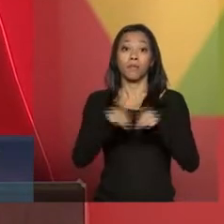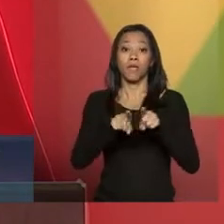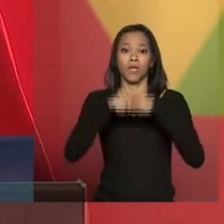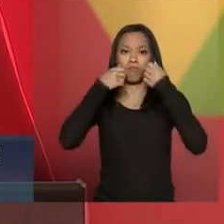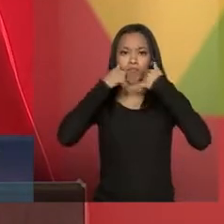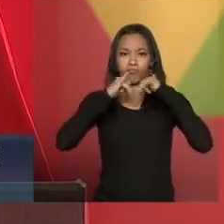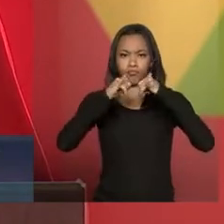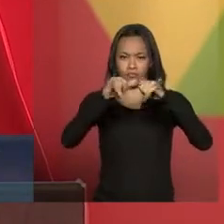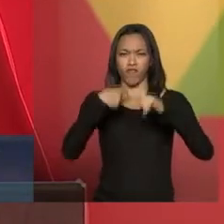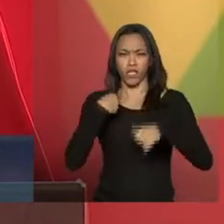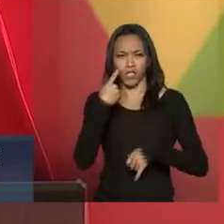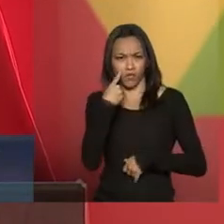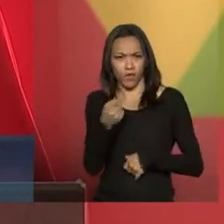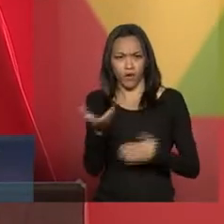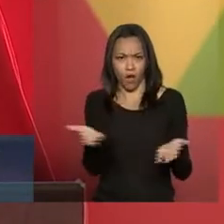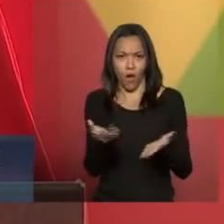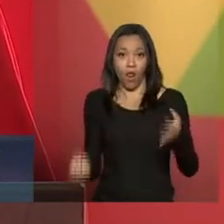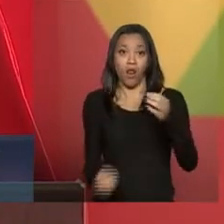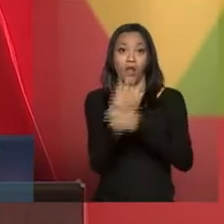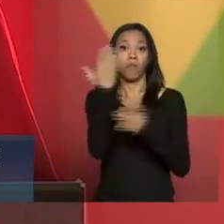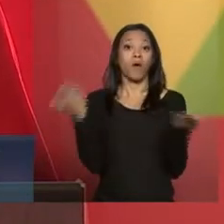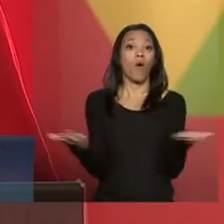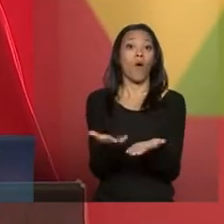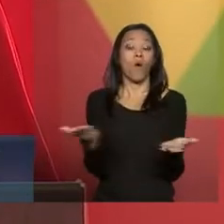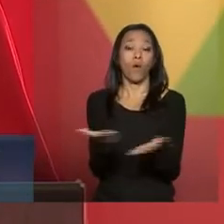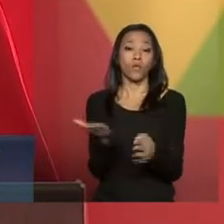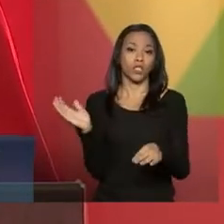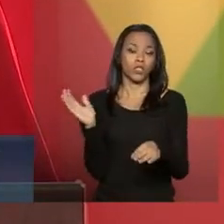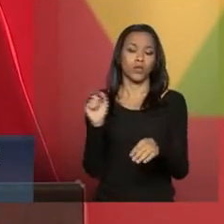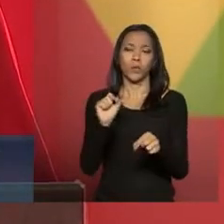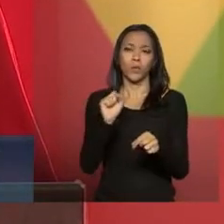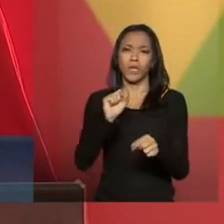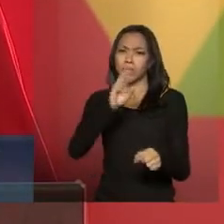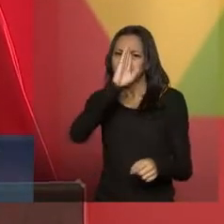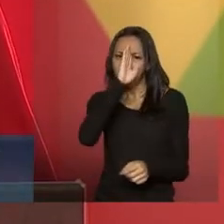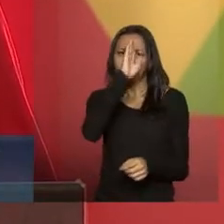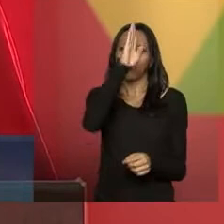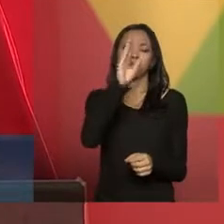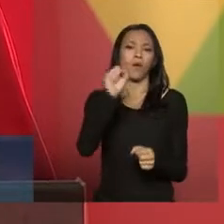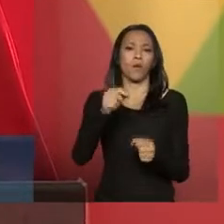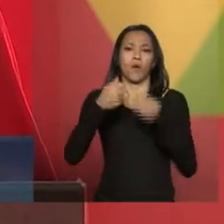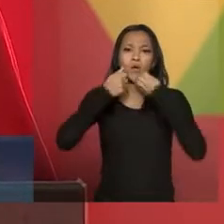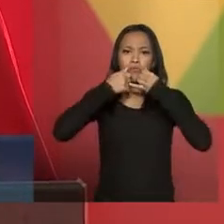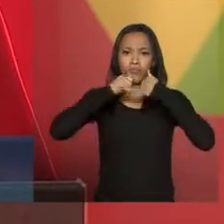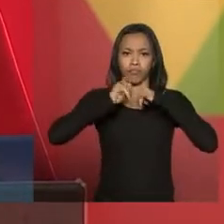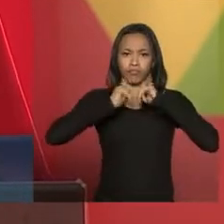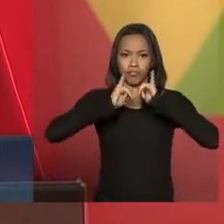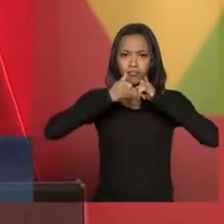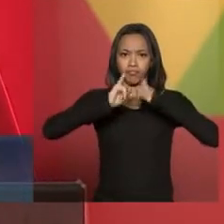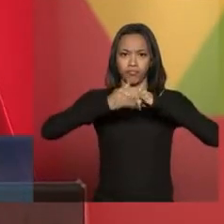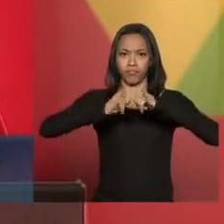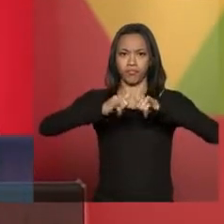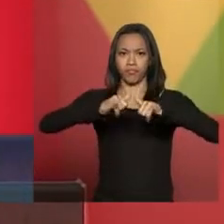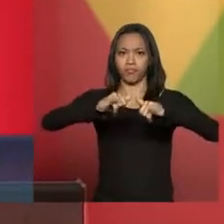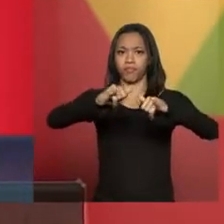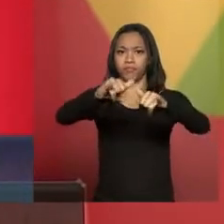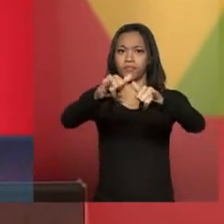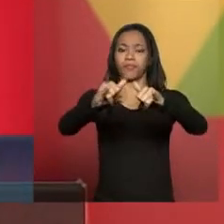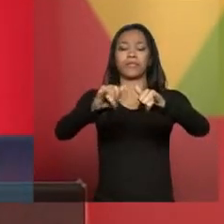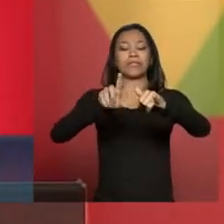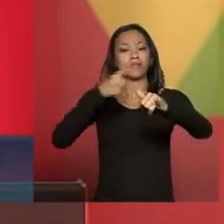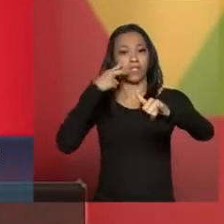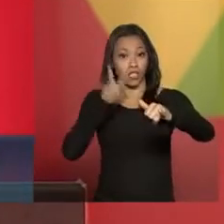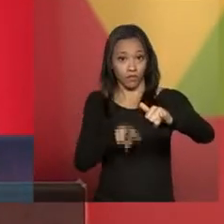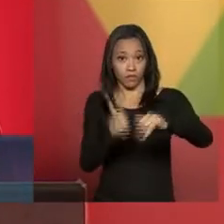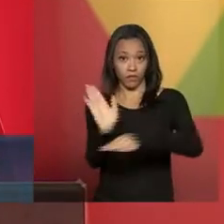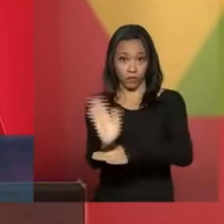viram, lançamos hoje a pedra fundamental de uma linha de transmissão em ultra